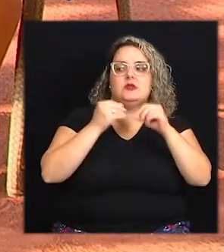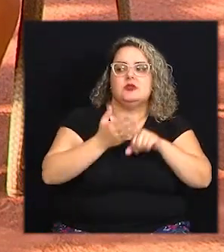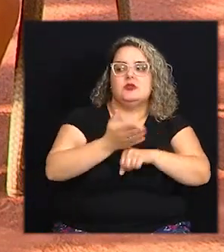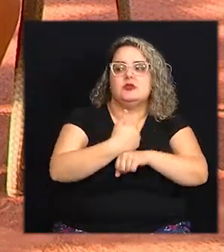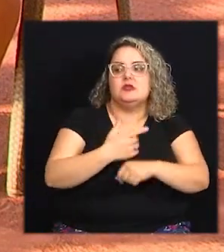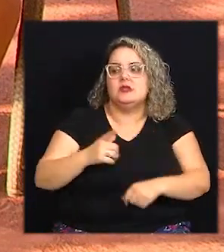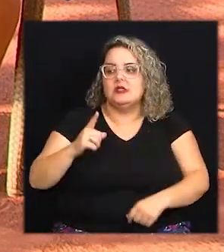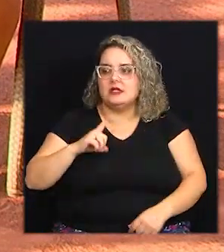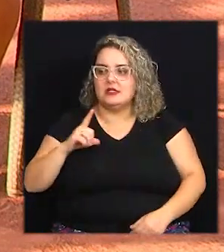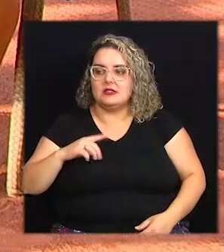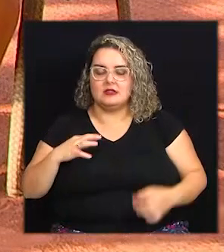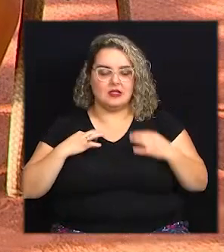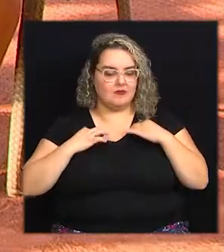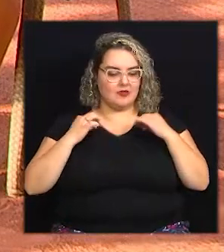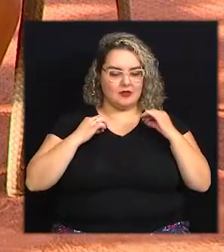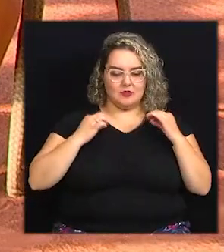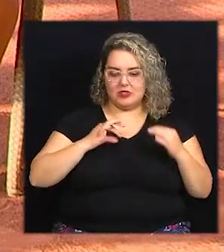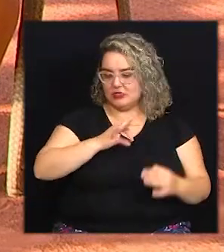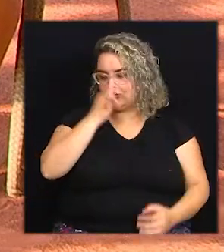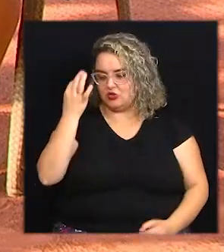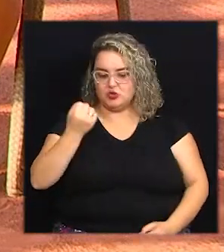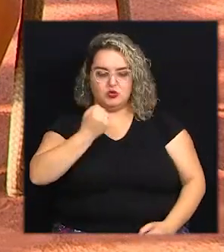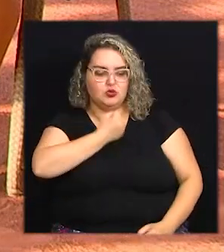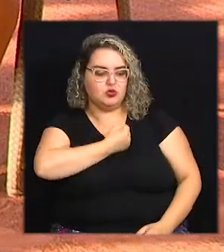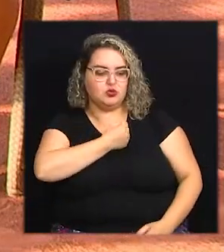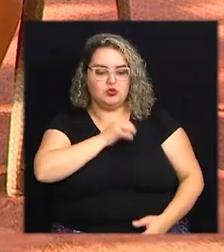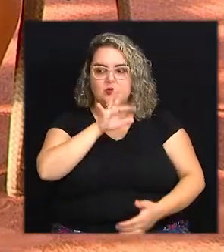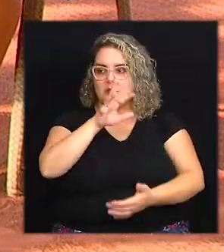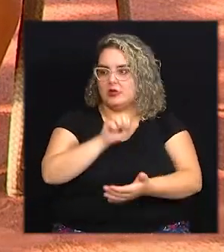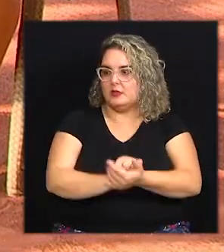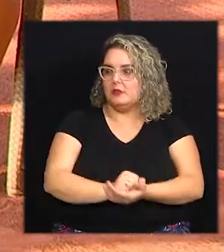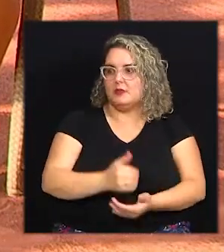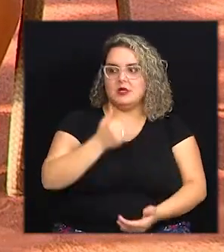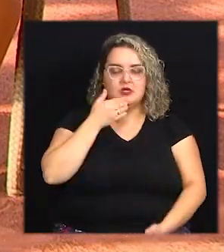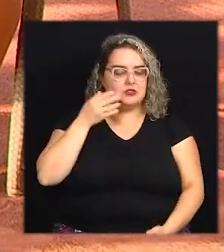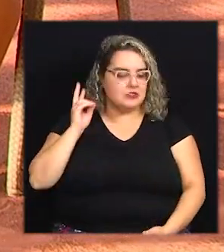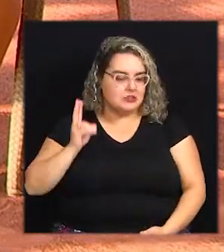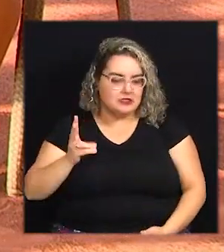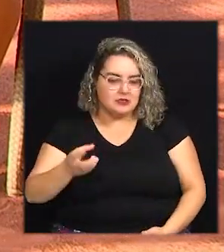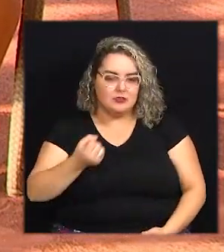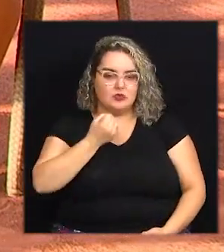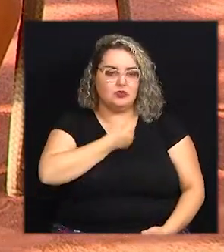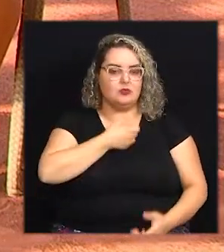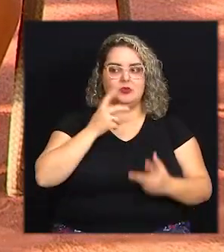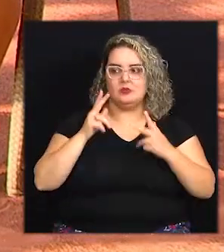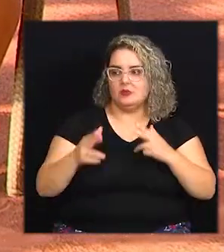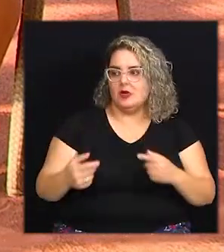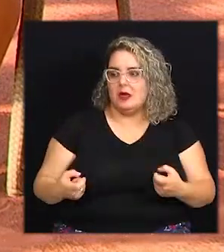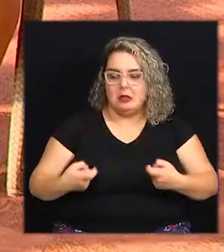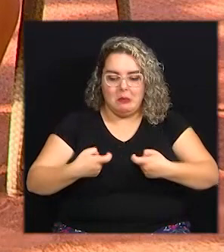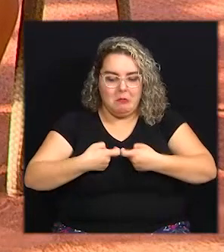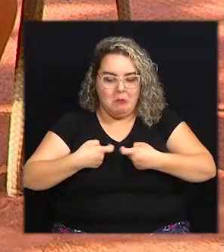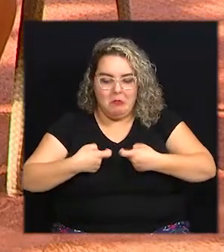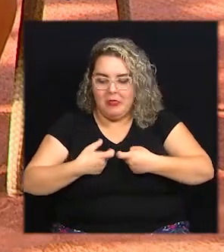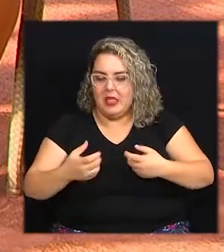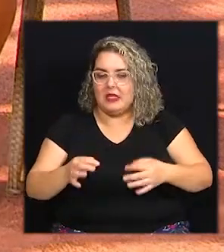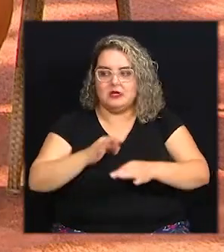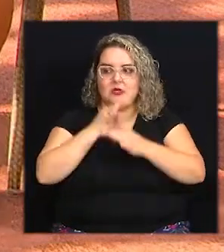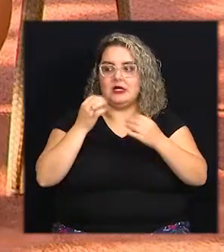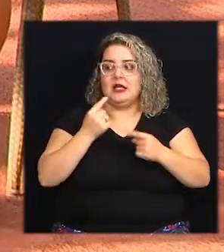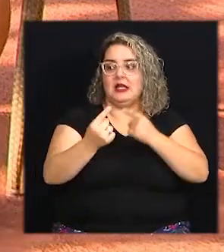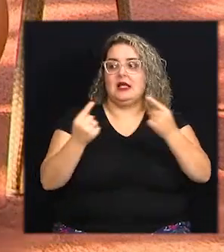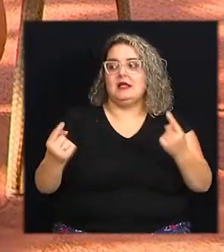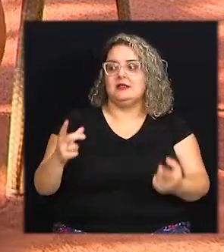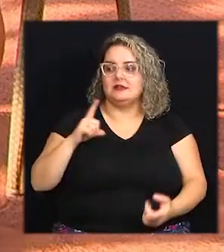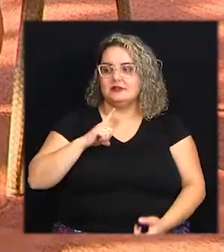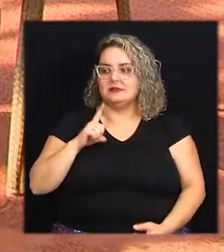noite anterior. Já teve gente que teve a camisa da sorte, o número de inscrição pedia para ser sempre o mesmo número, já teve meia da sorte,